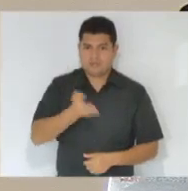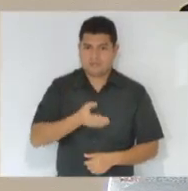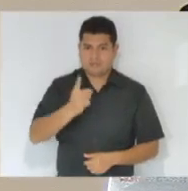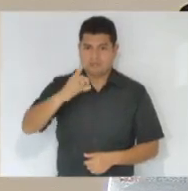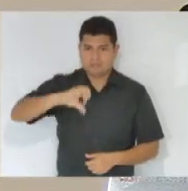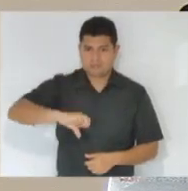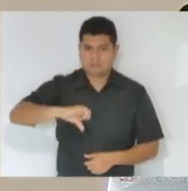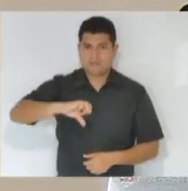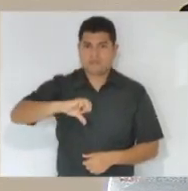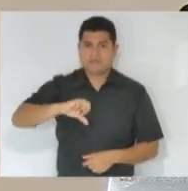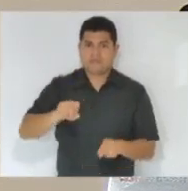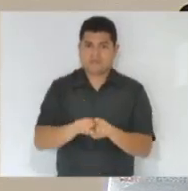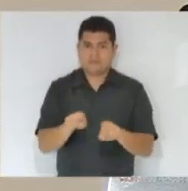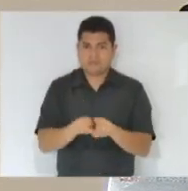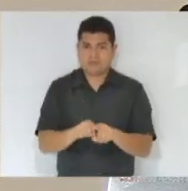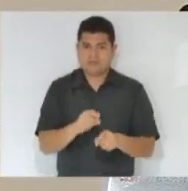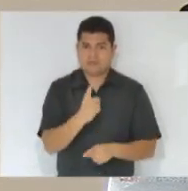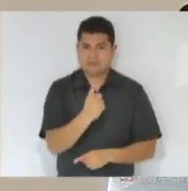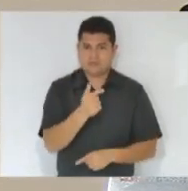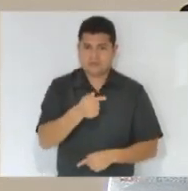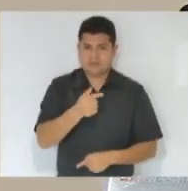170/2019, bem como